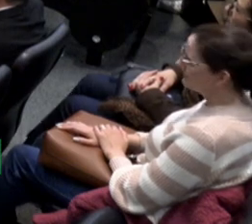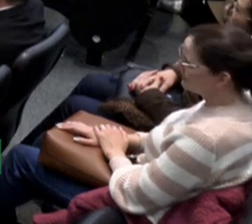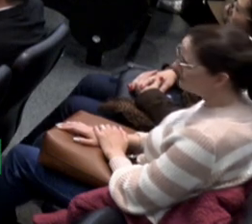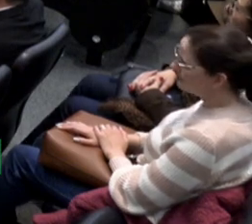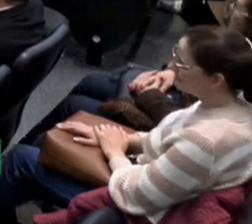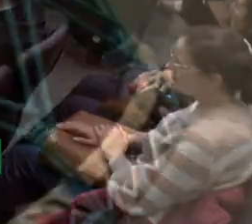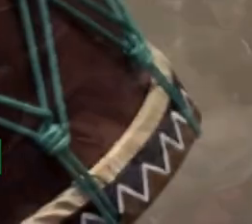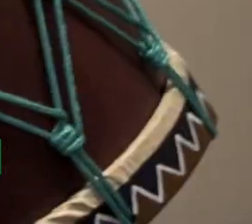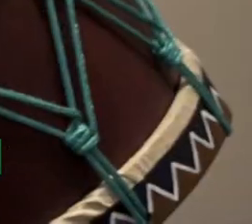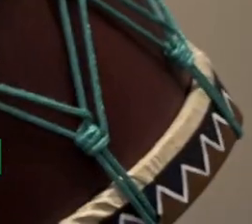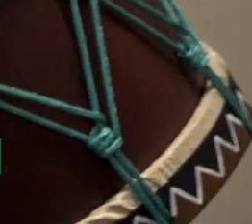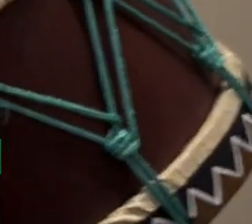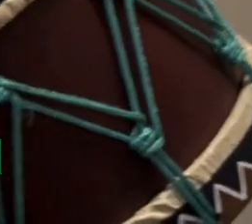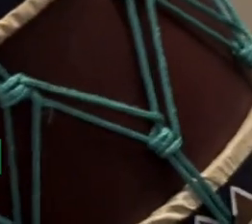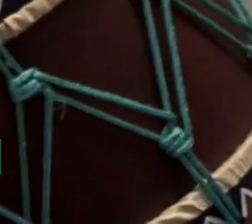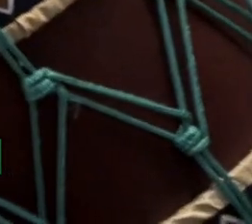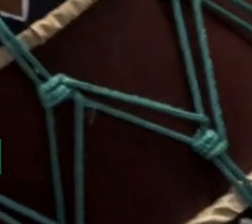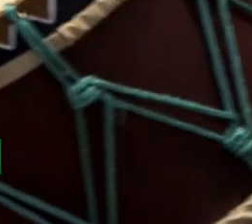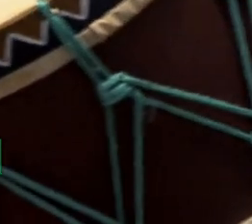pra desovar.